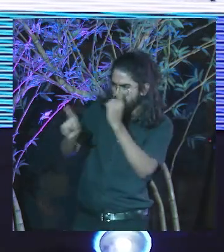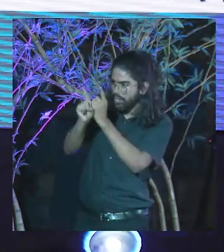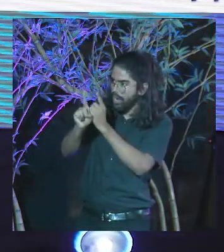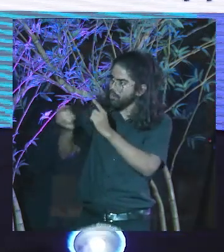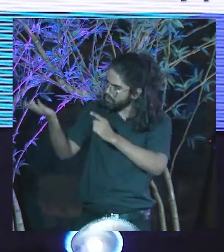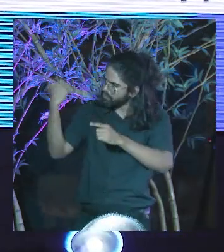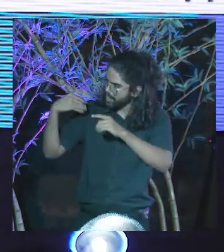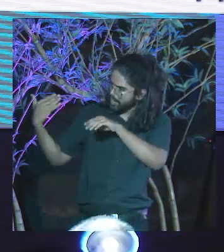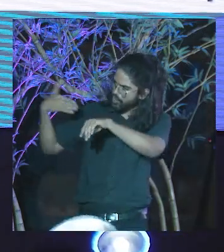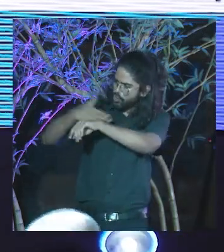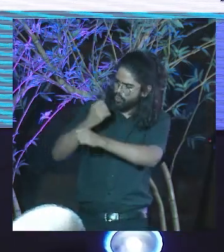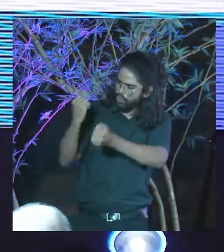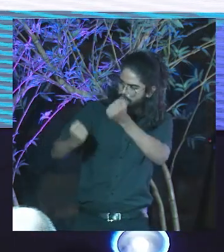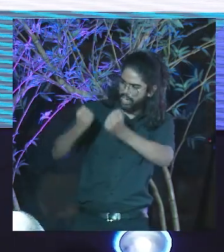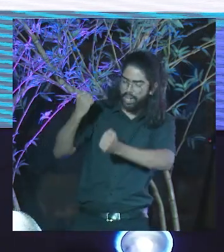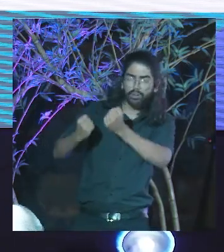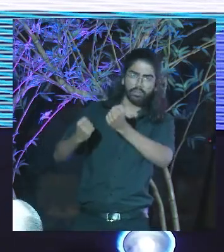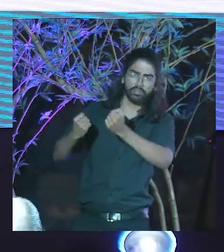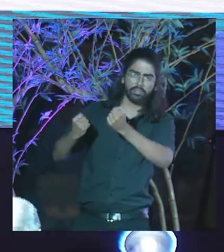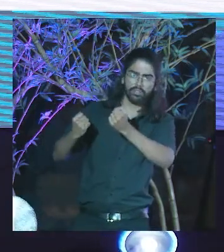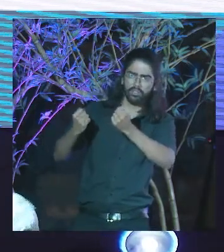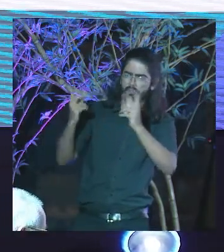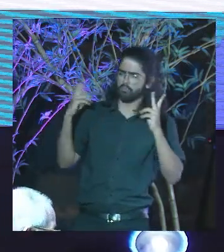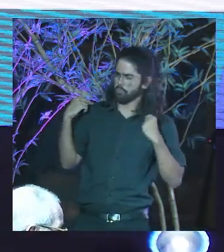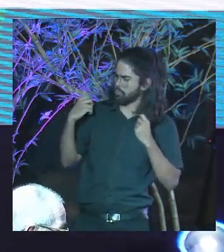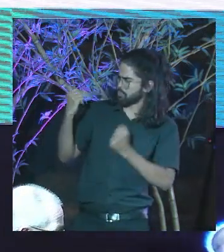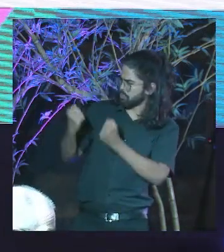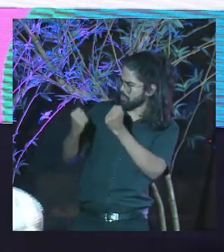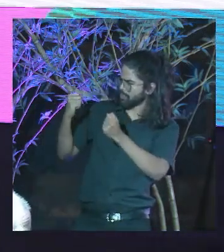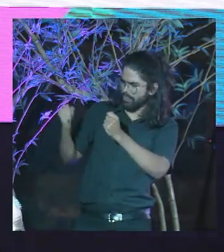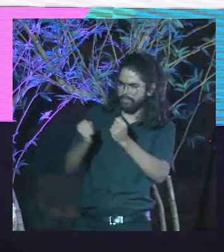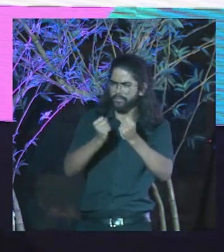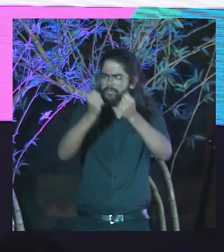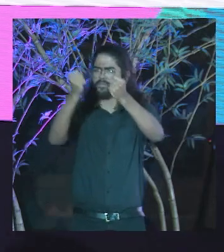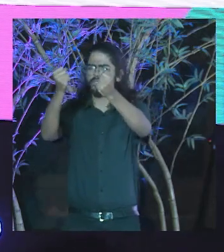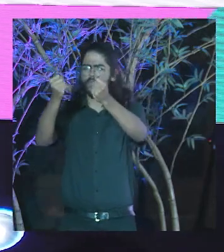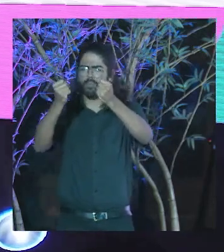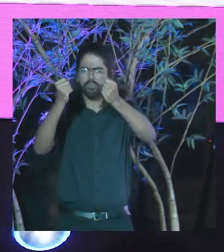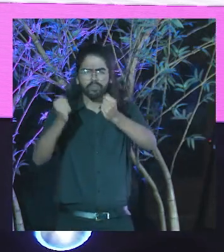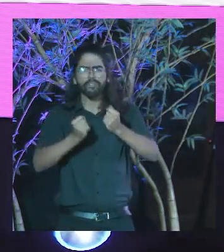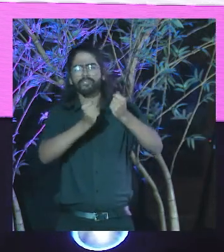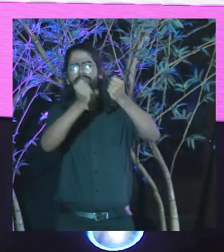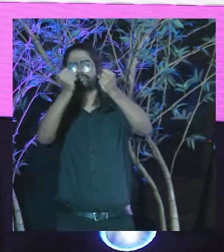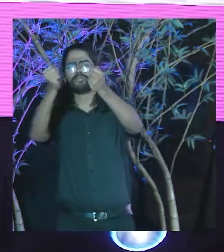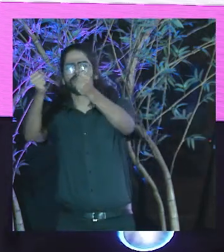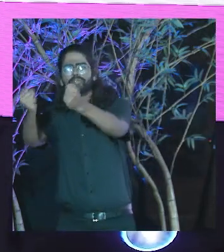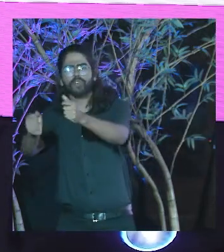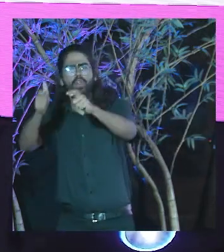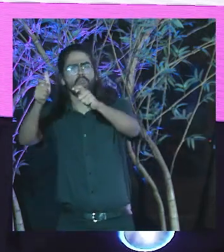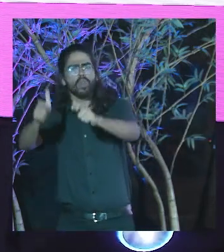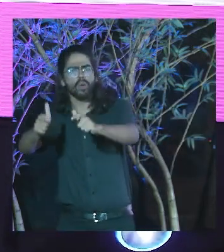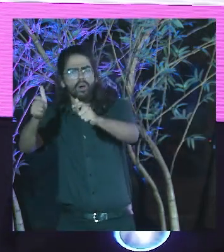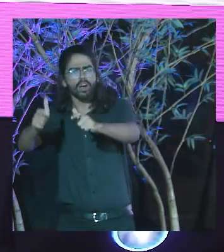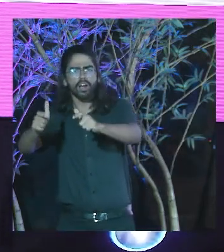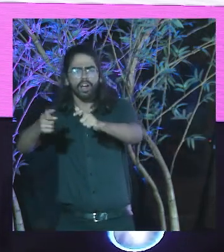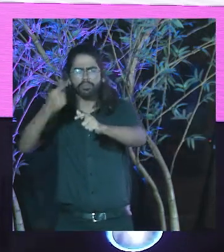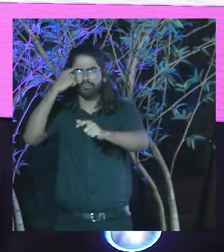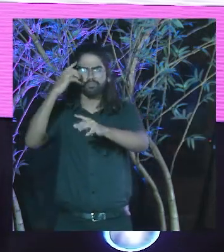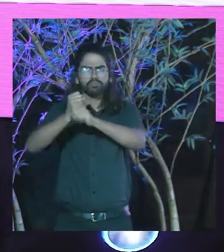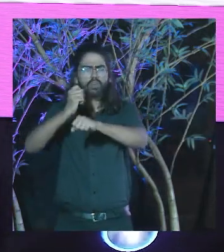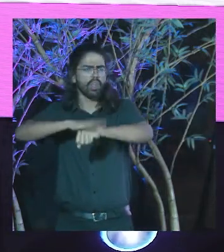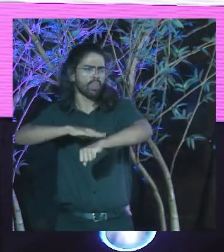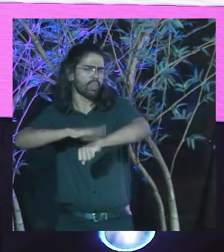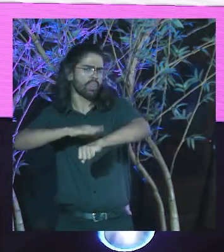pega essa pessoa, ele é indivíduo, né, gente? Carrega essa pessoa até o seu ponto de onde vai largar essa pessoa, calcula o